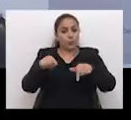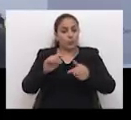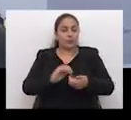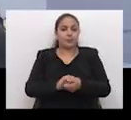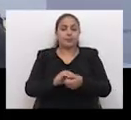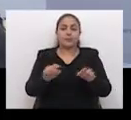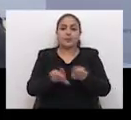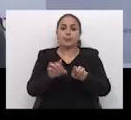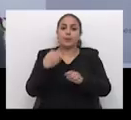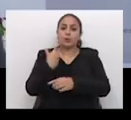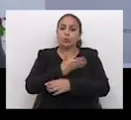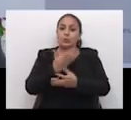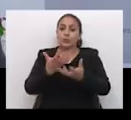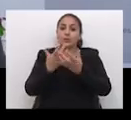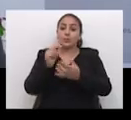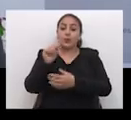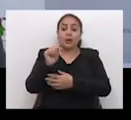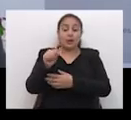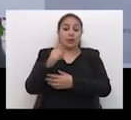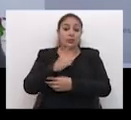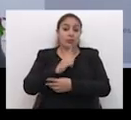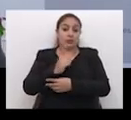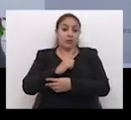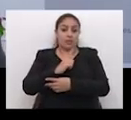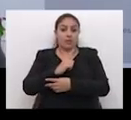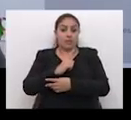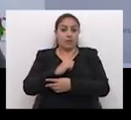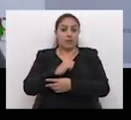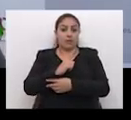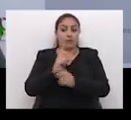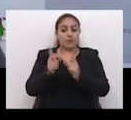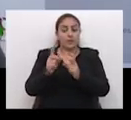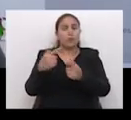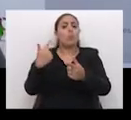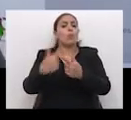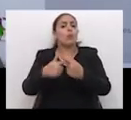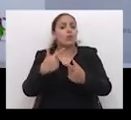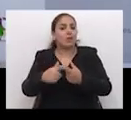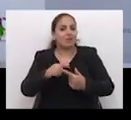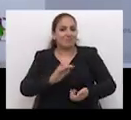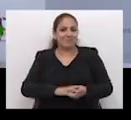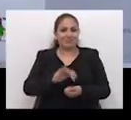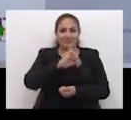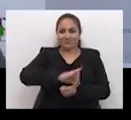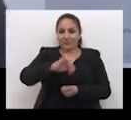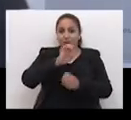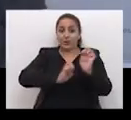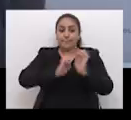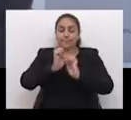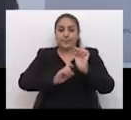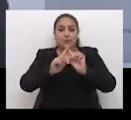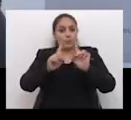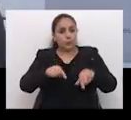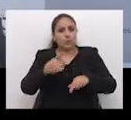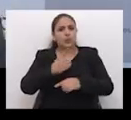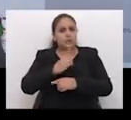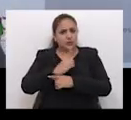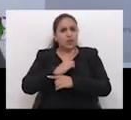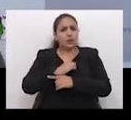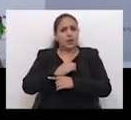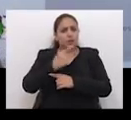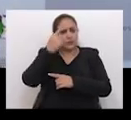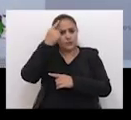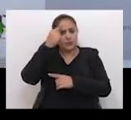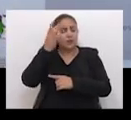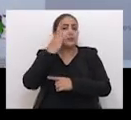pública. Em segundo lugar, nós queremos que ela detenha a concessão. O porquê? É importante que a empresa pública